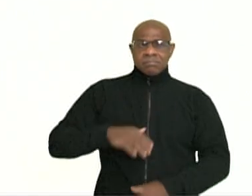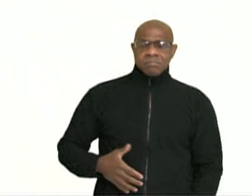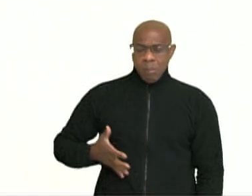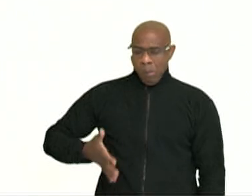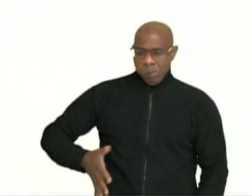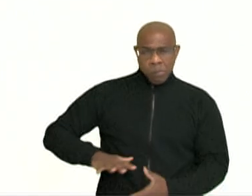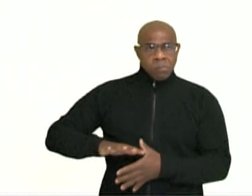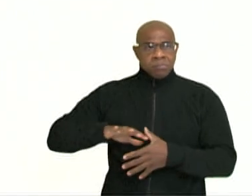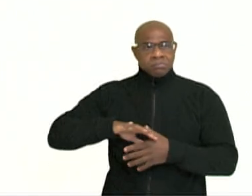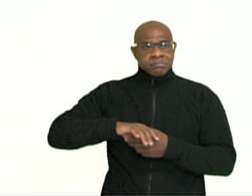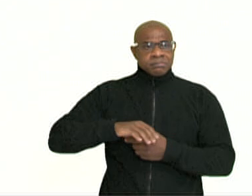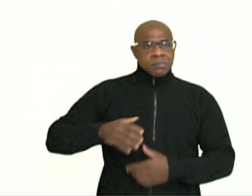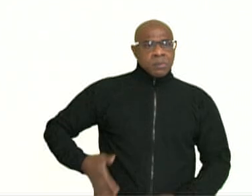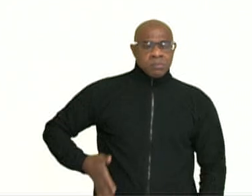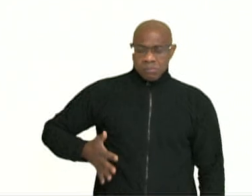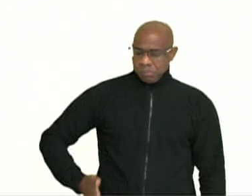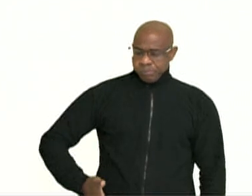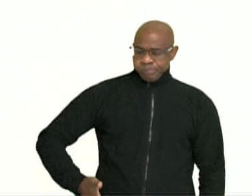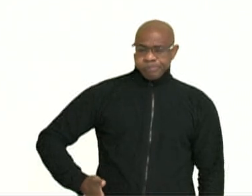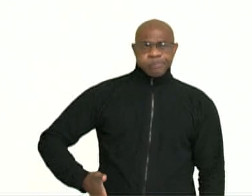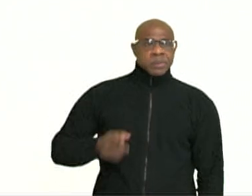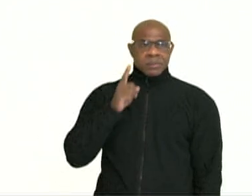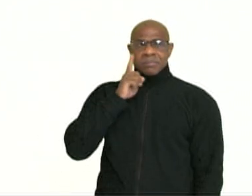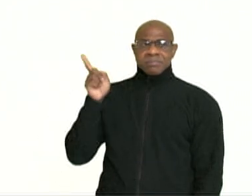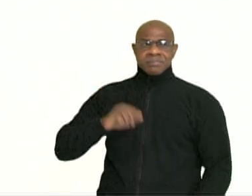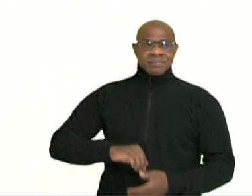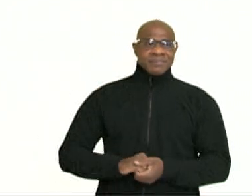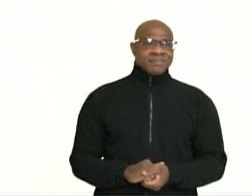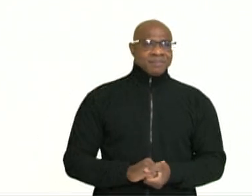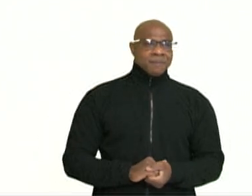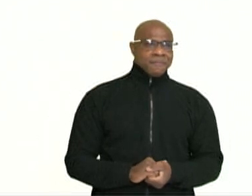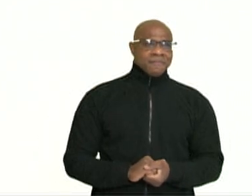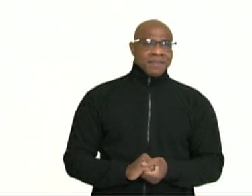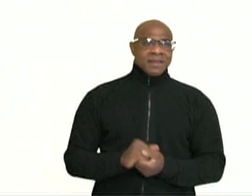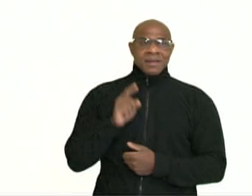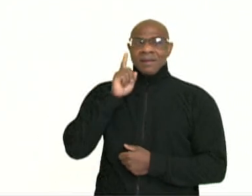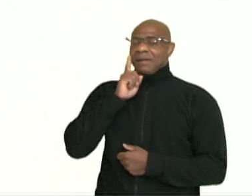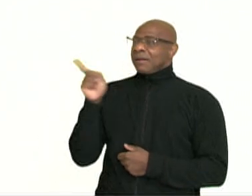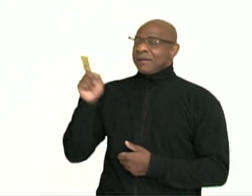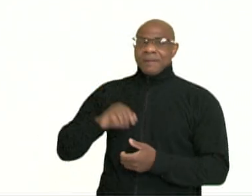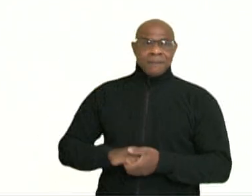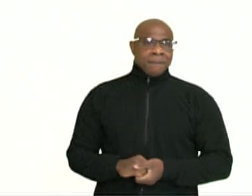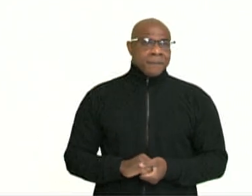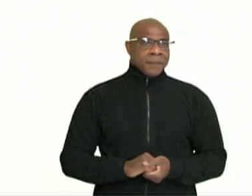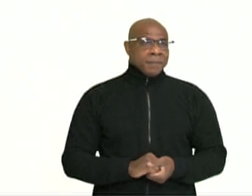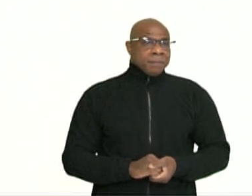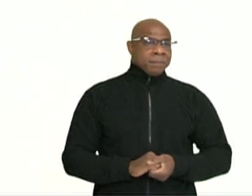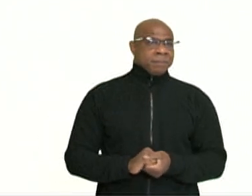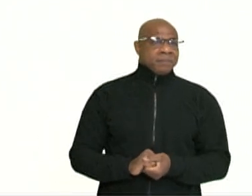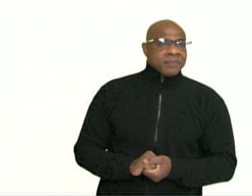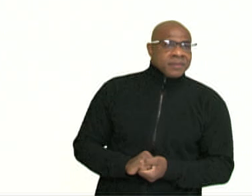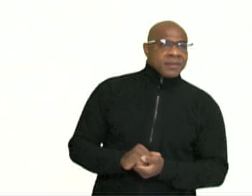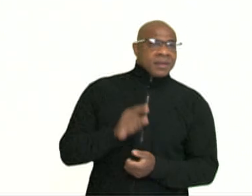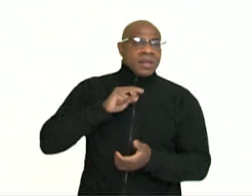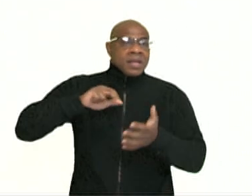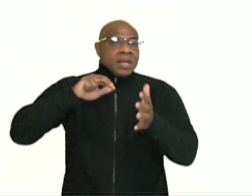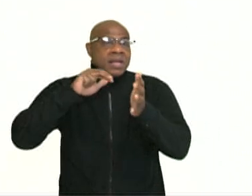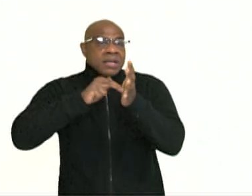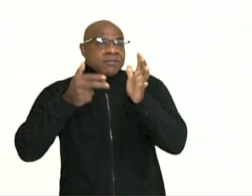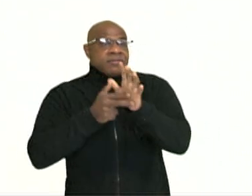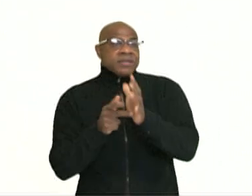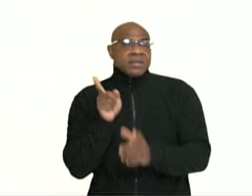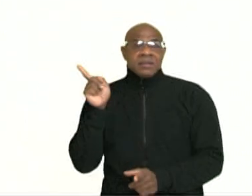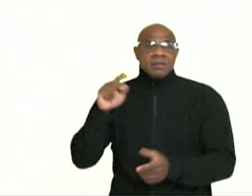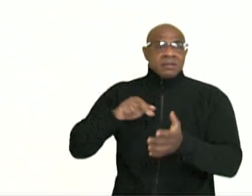Então, olha só, né? Então, aqui, Abaporu vem do Tupi-Guarani. Então, Abá, homem, Poru, aquele que come carne